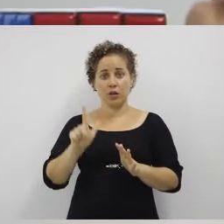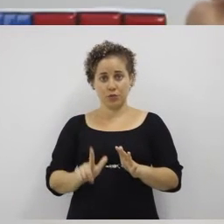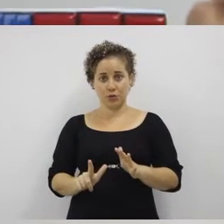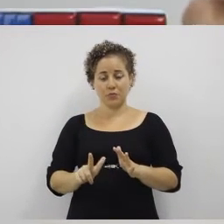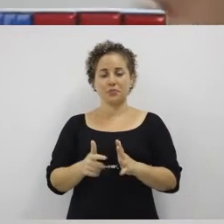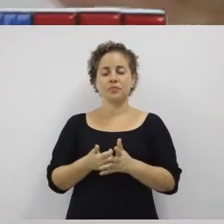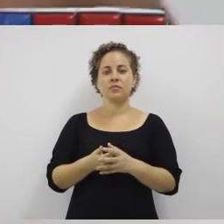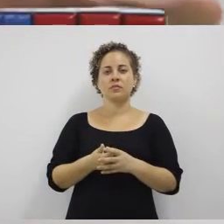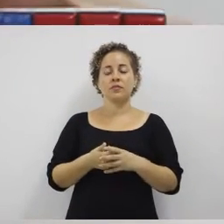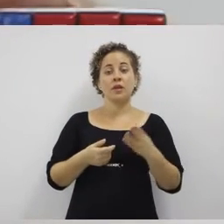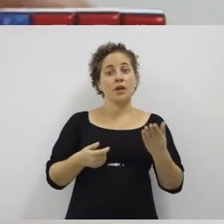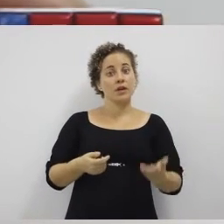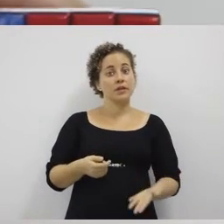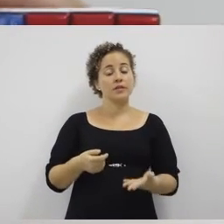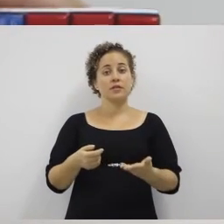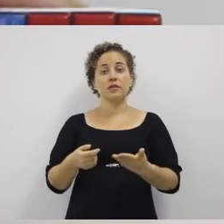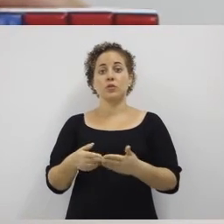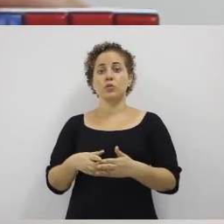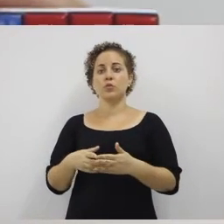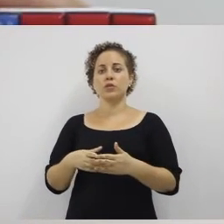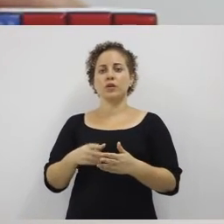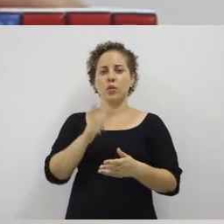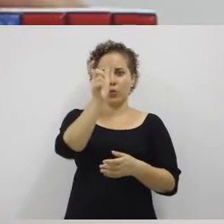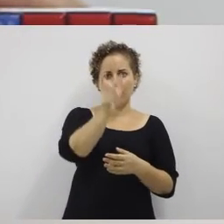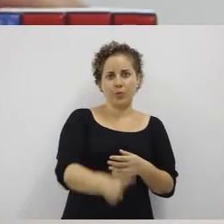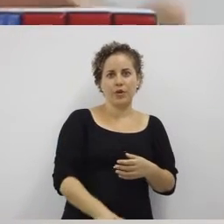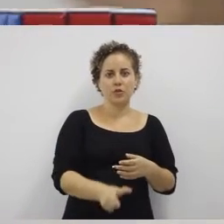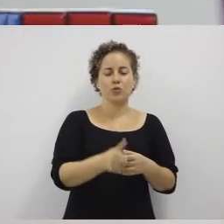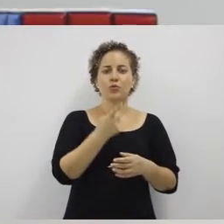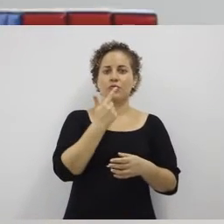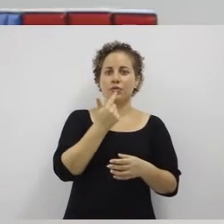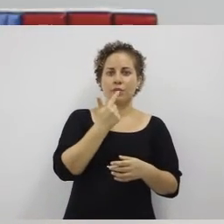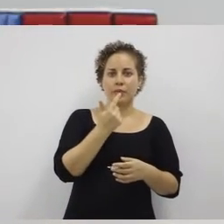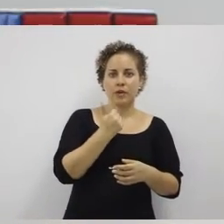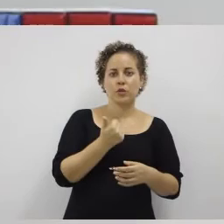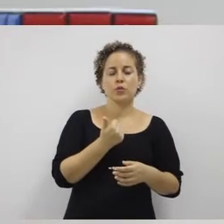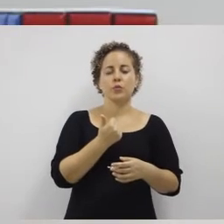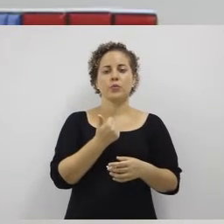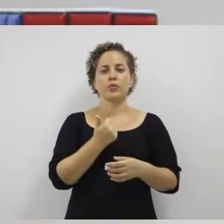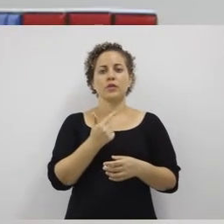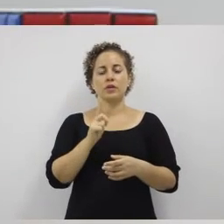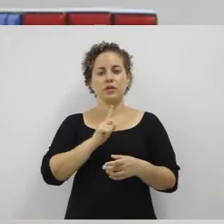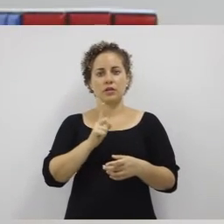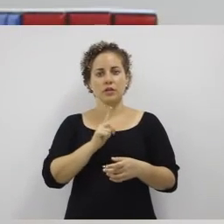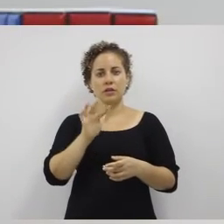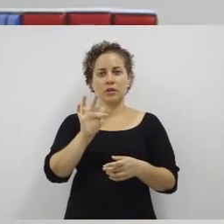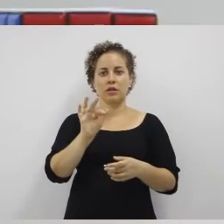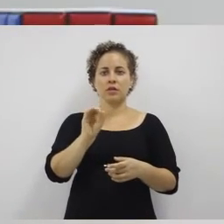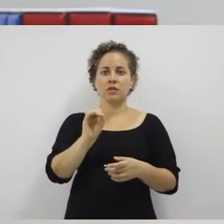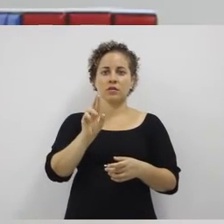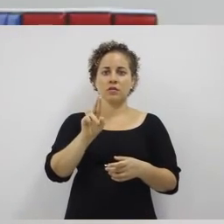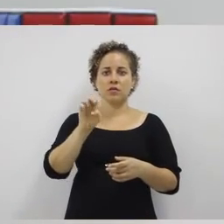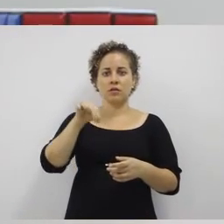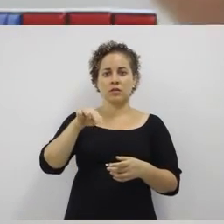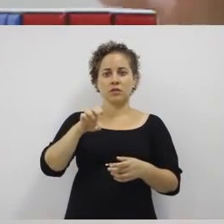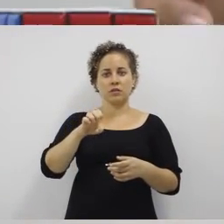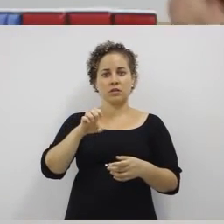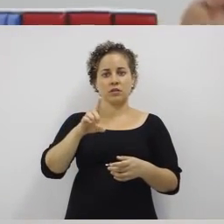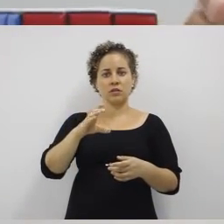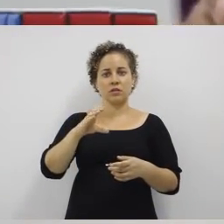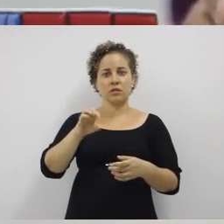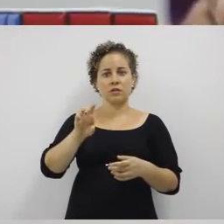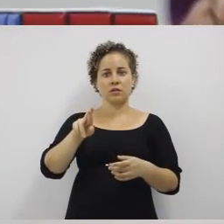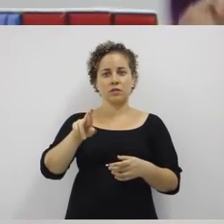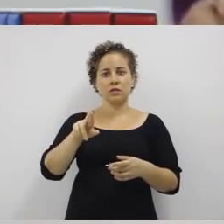A organização azul tem um cliente vermelho e tem fornecedor amarelo.